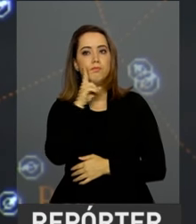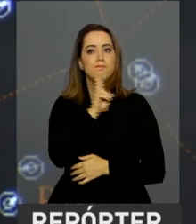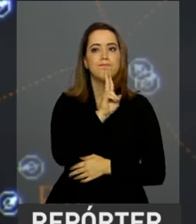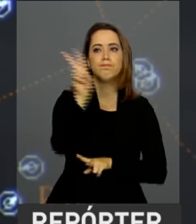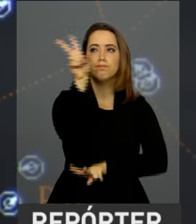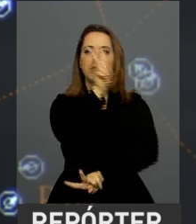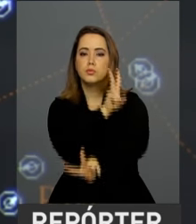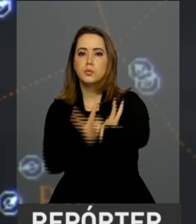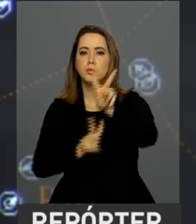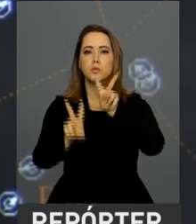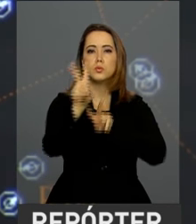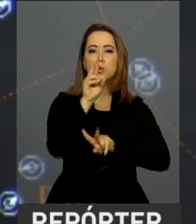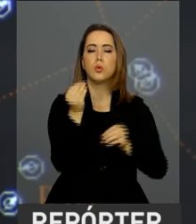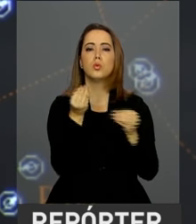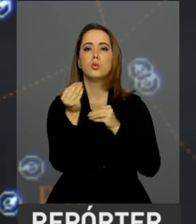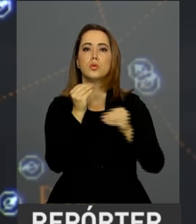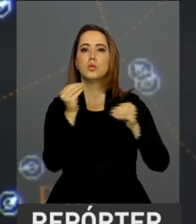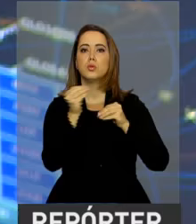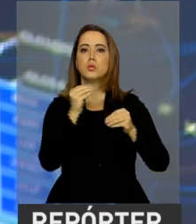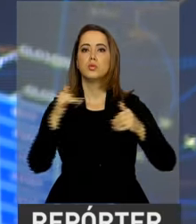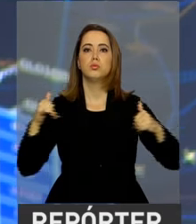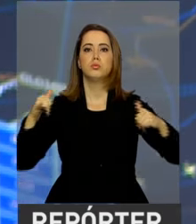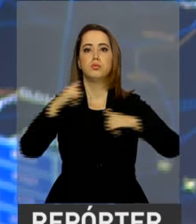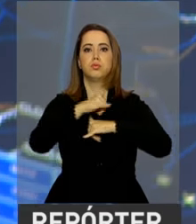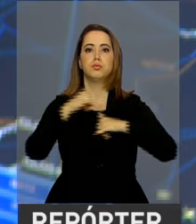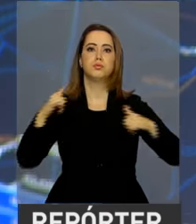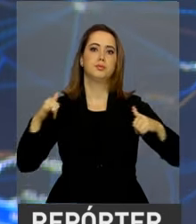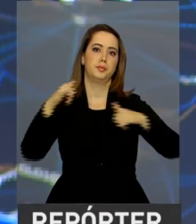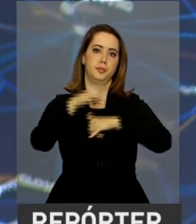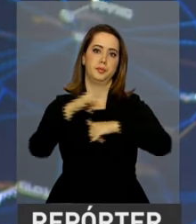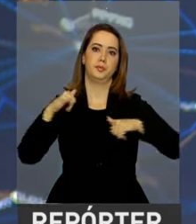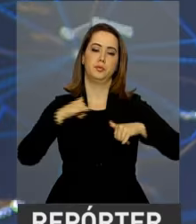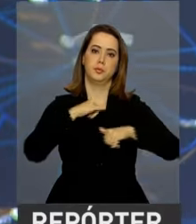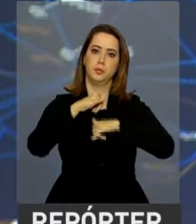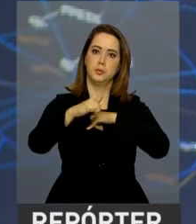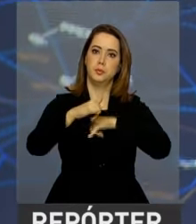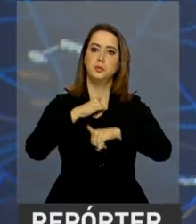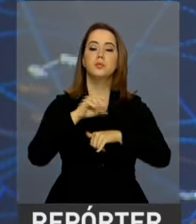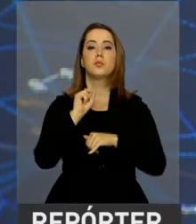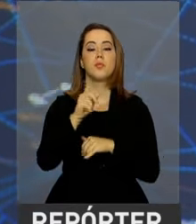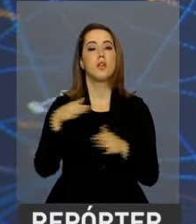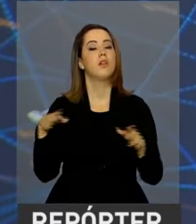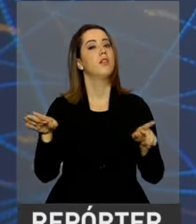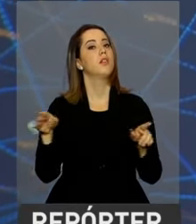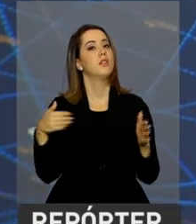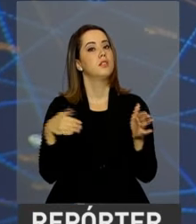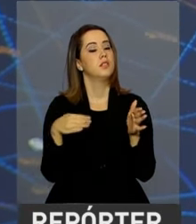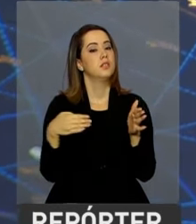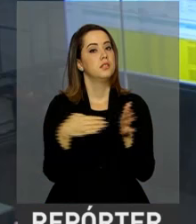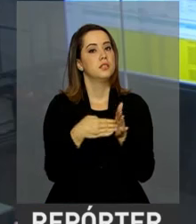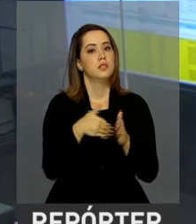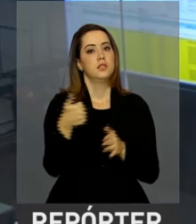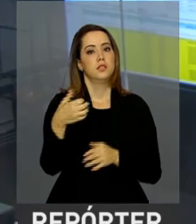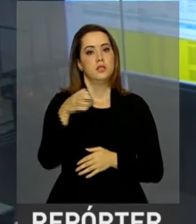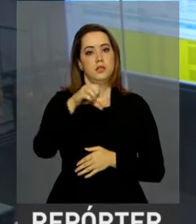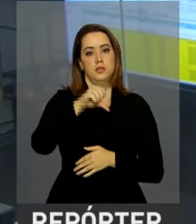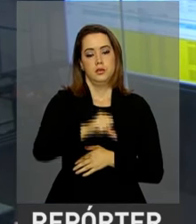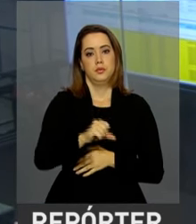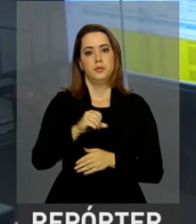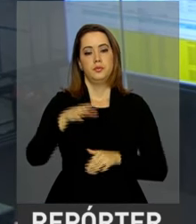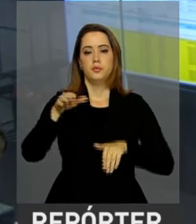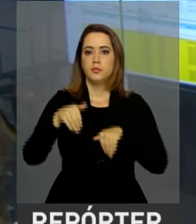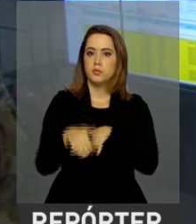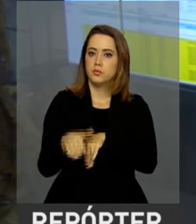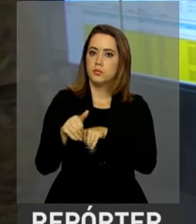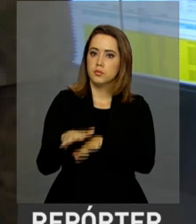gerenciamento do tráfego aéreo durante as Olimpíadas. Até o dia 19 de setembro, além do Rio de Janeiro, algumas cidades